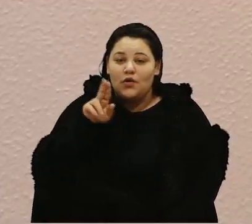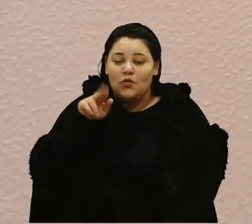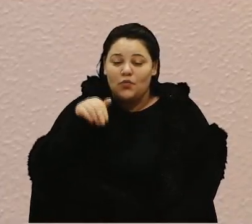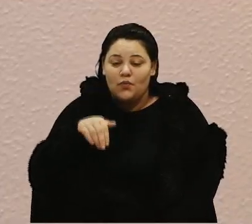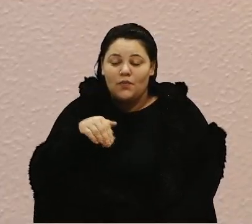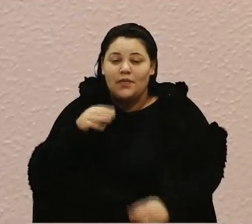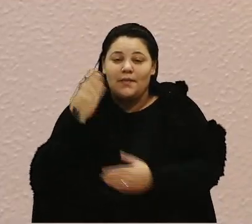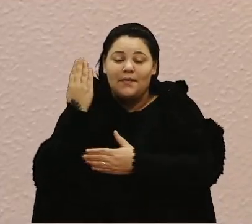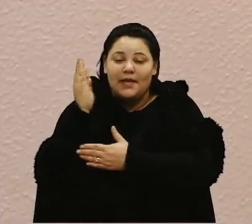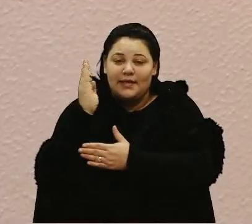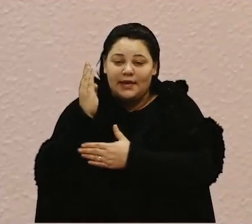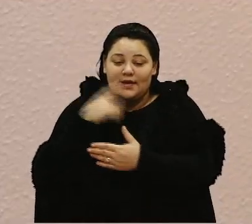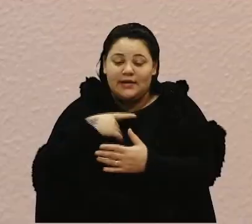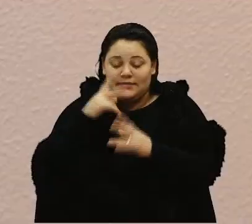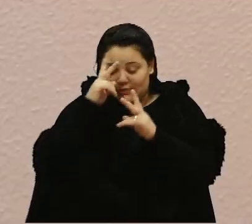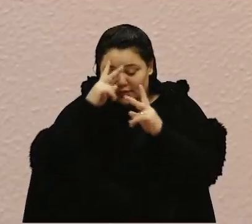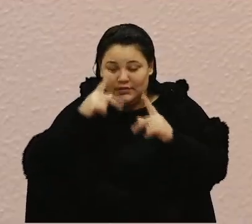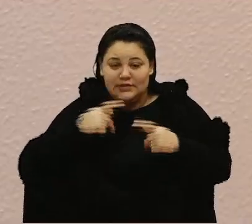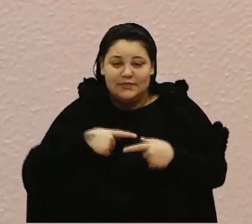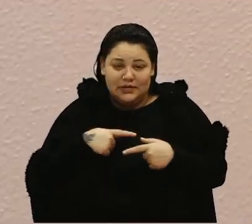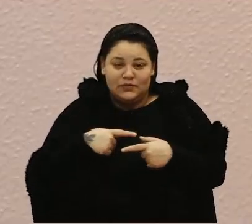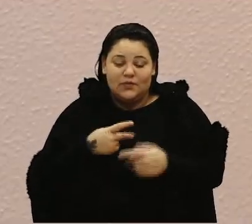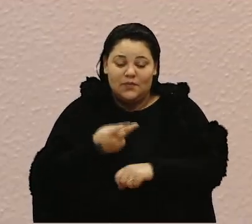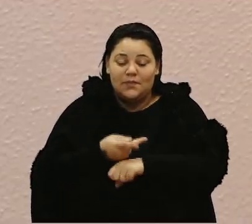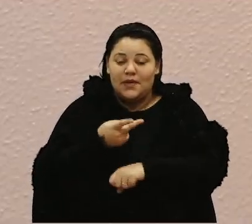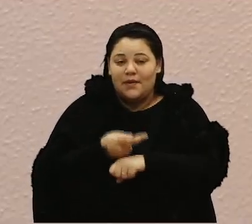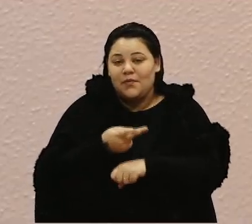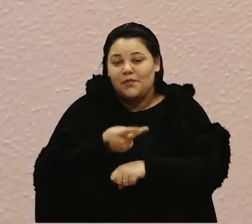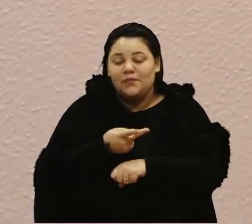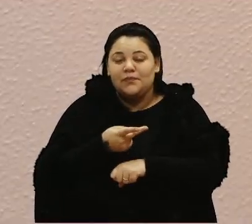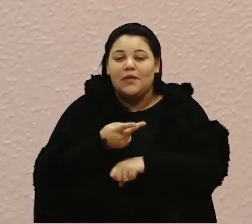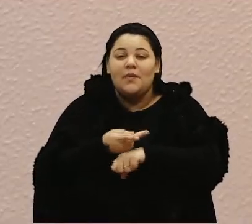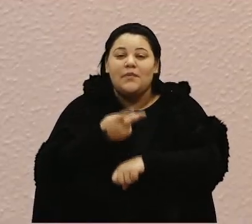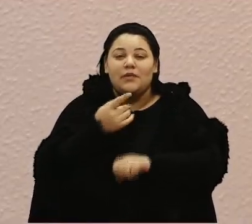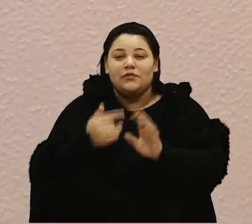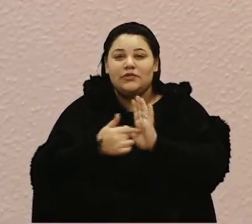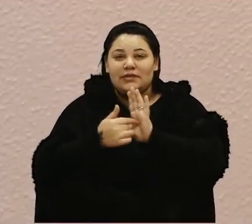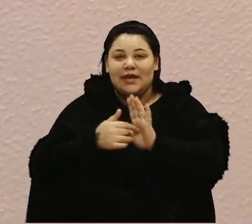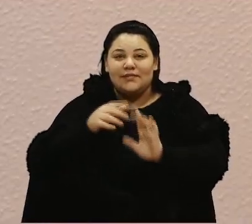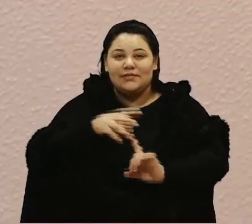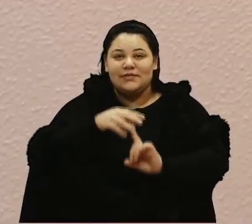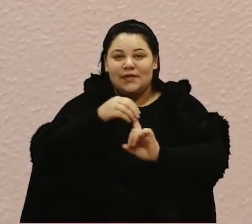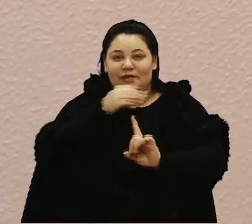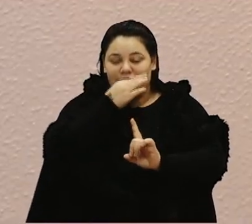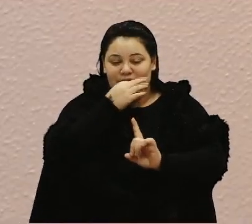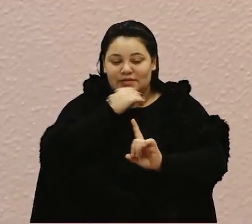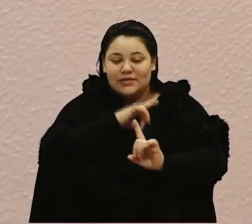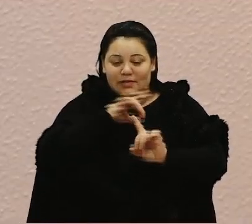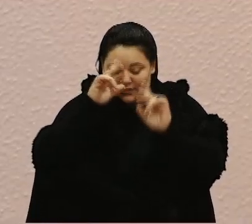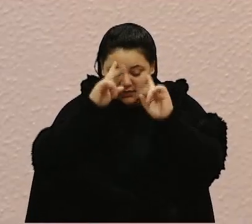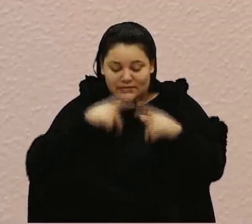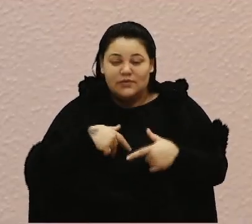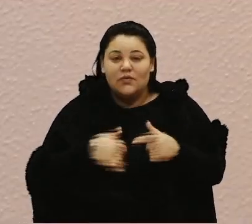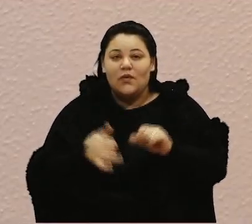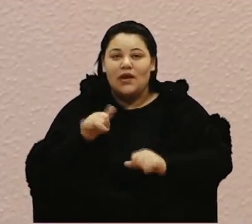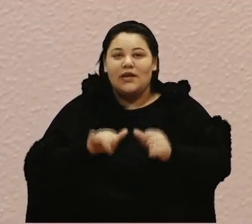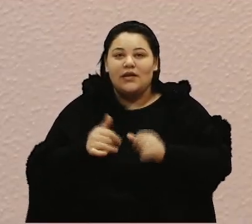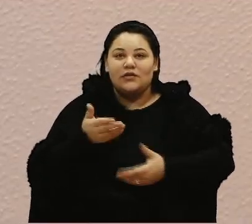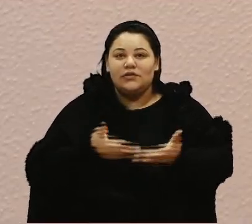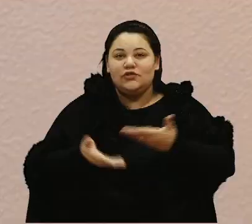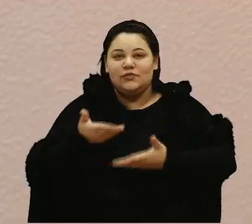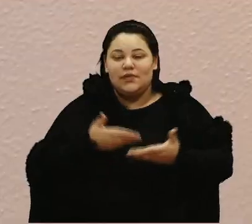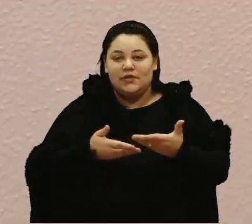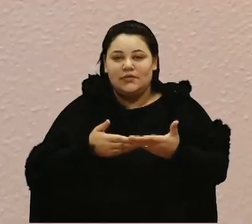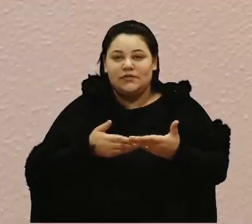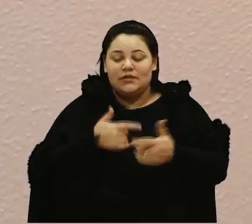pesquisa realizada pela Promove Pesquisas, o Prêmio Destaque Caxias, onde recebe o reconhecimento de qualidade no atendimento e serviços prestados